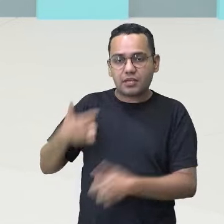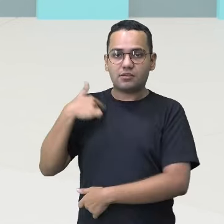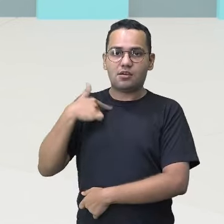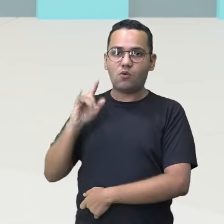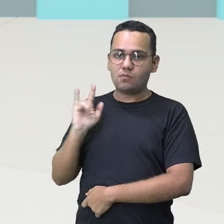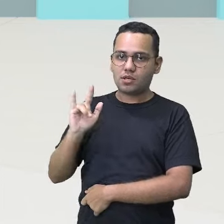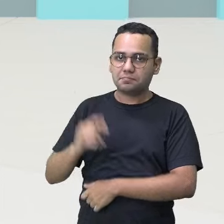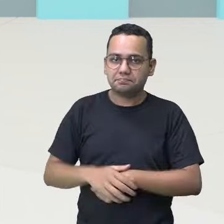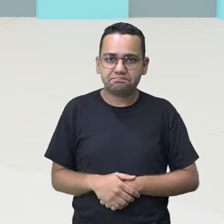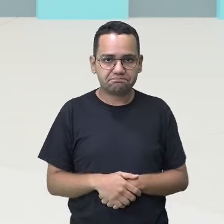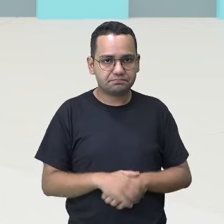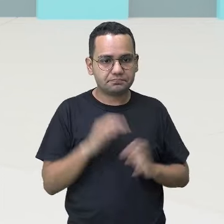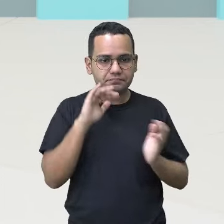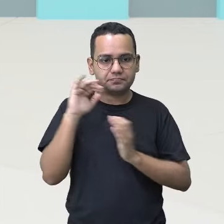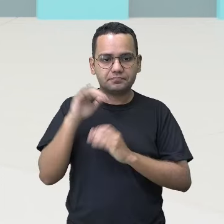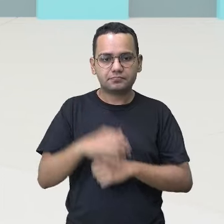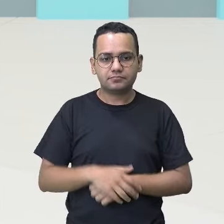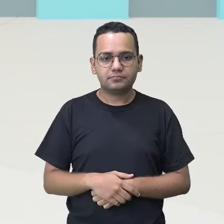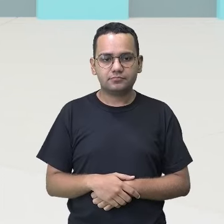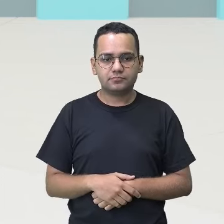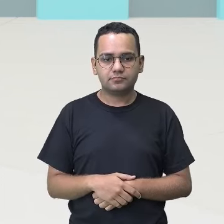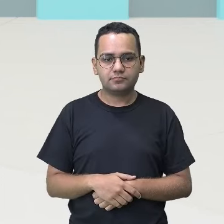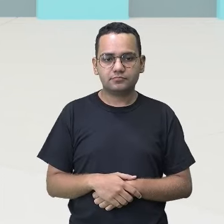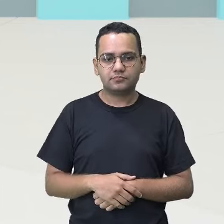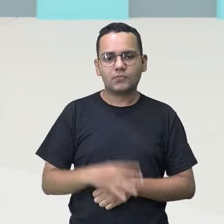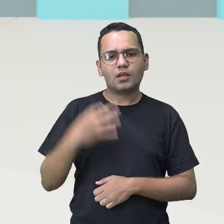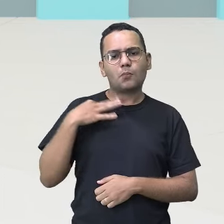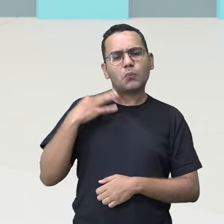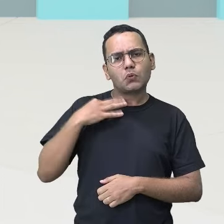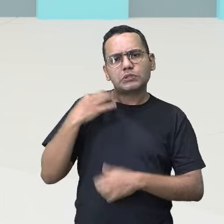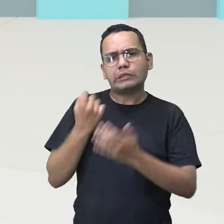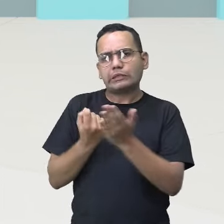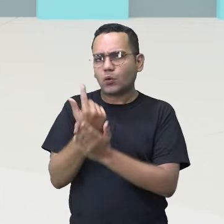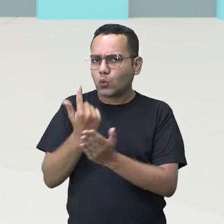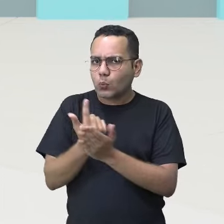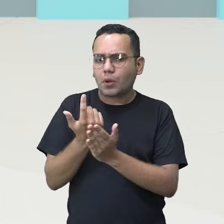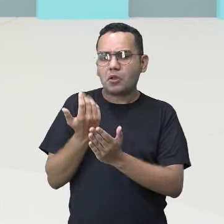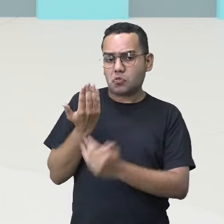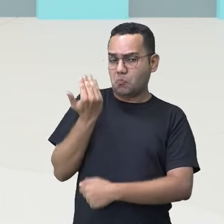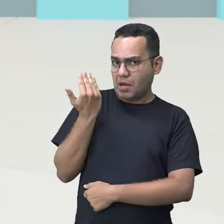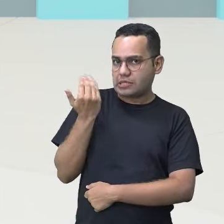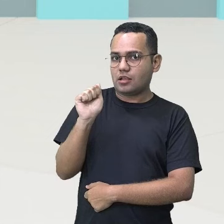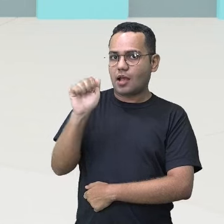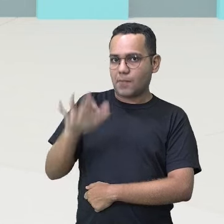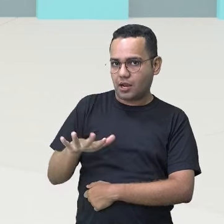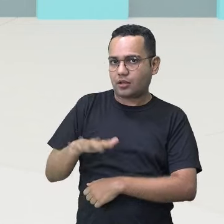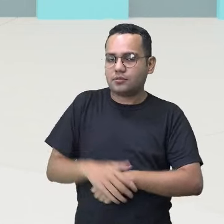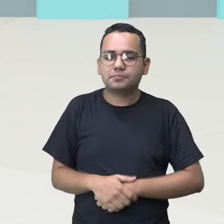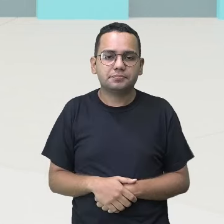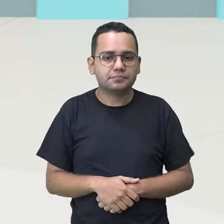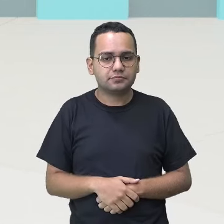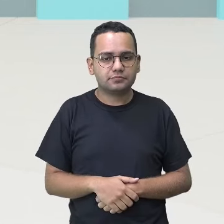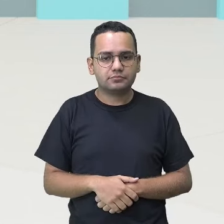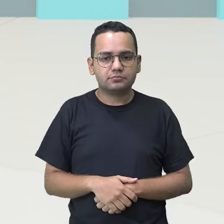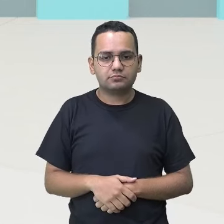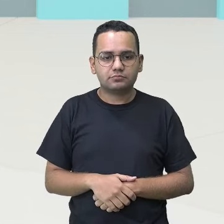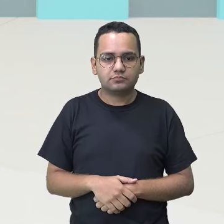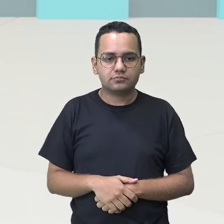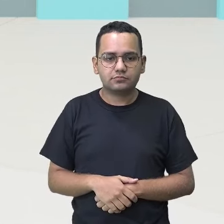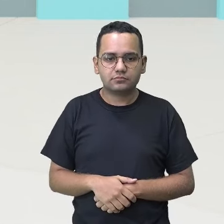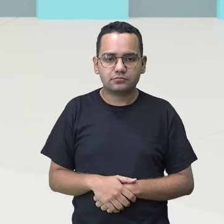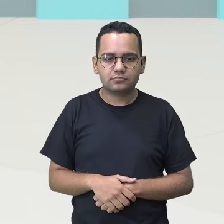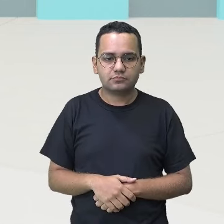segunda frase a blusa que comprei estava barata não é qualquer blusa é a blusa que